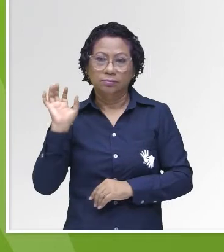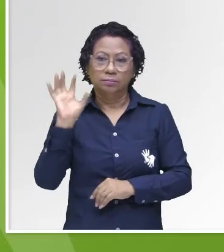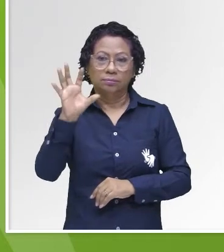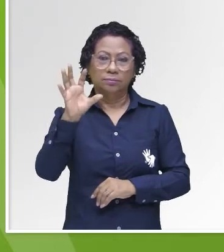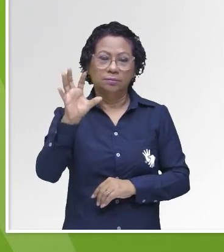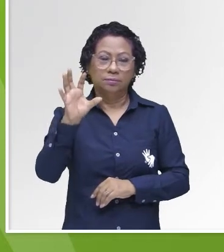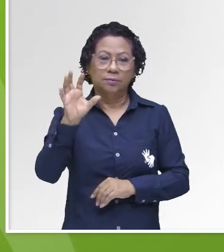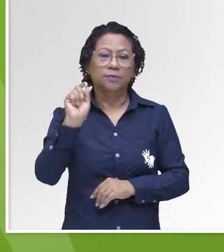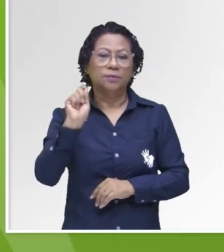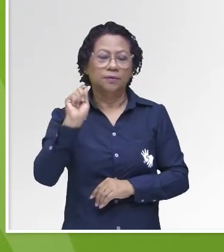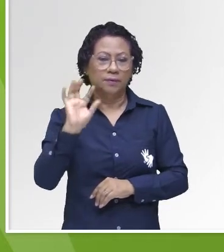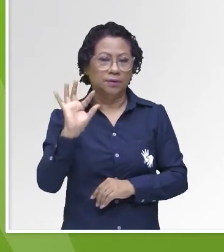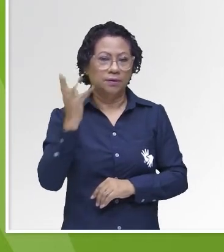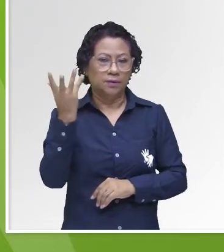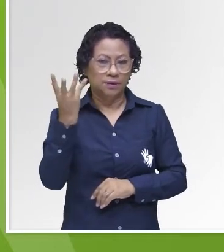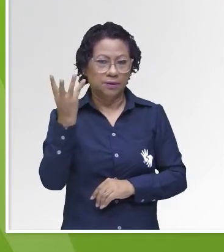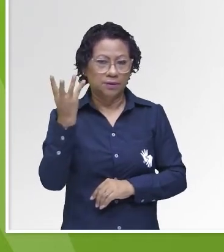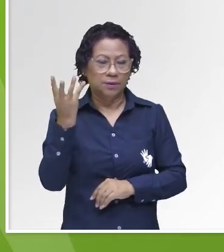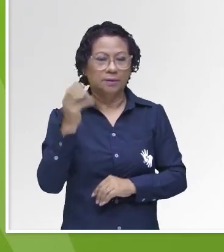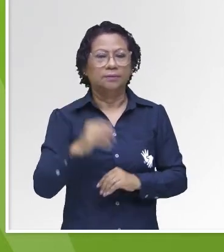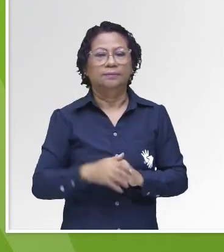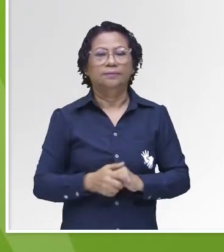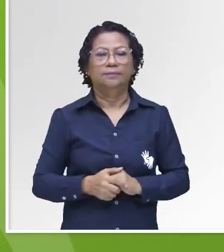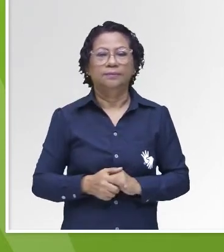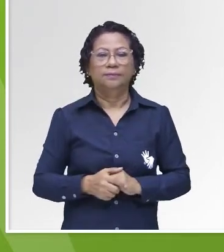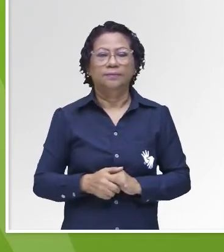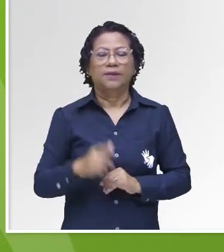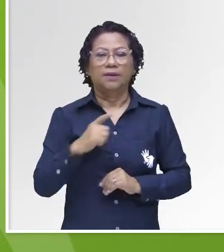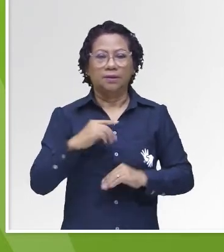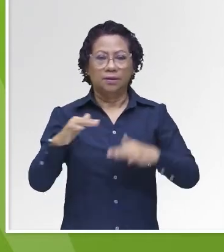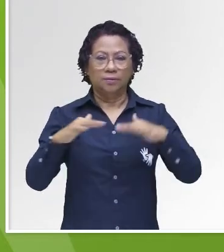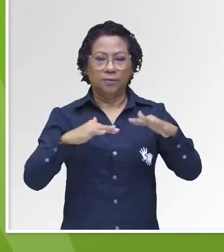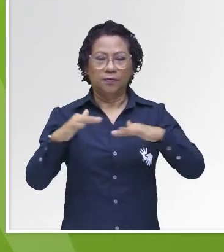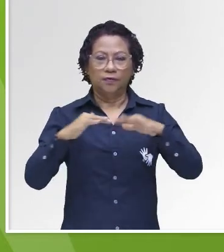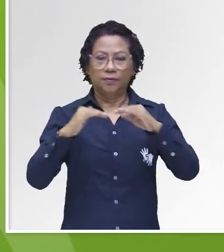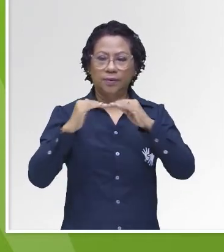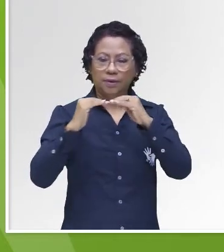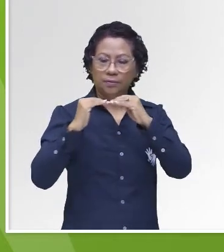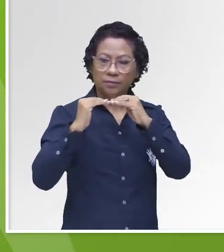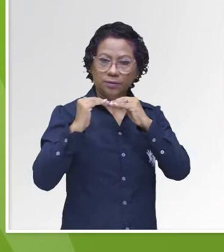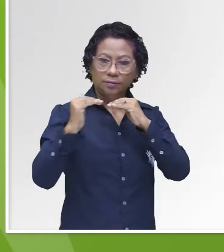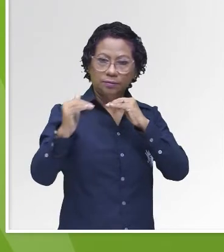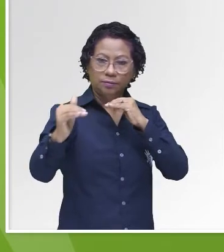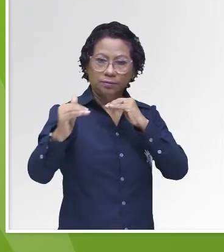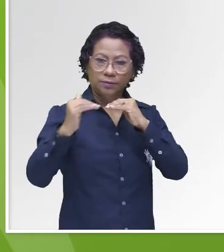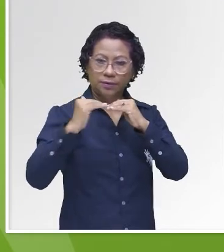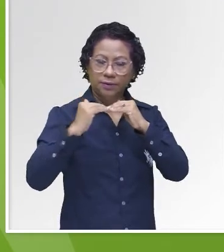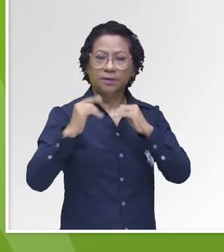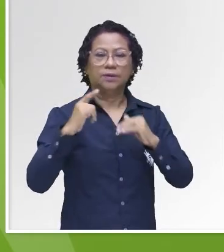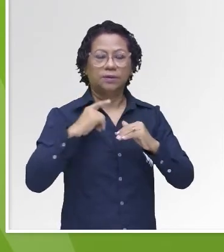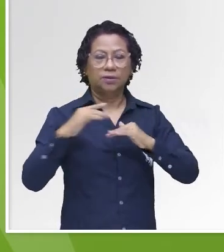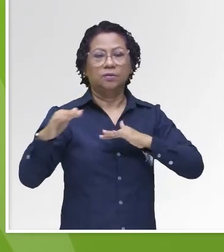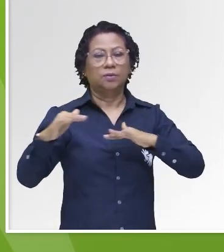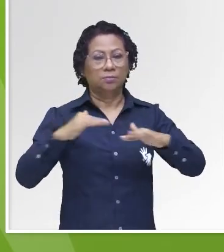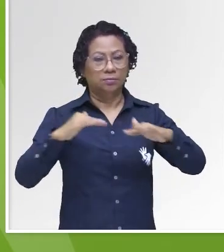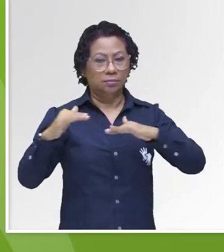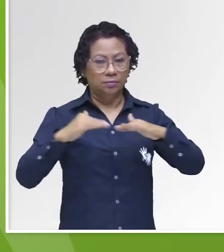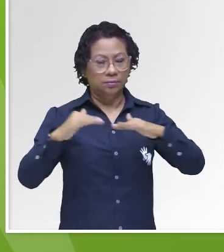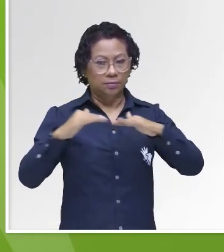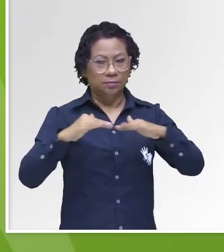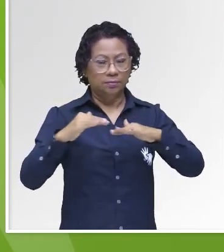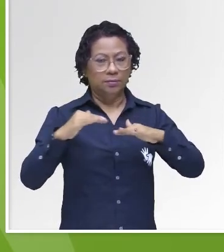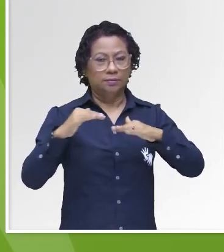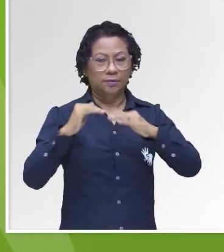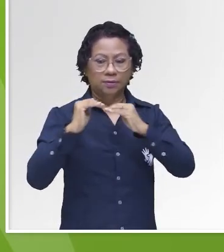gravidade, o que nós percebemos? Que nós temos um movimento para a horizontal, porque ele tinha uma velocidade inicial na horizontal,